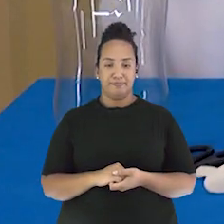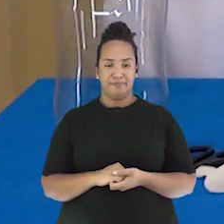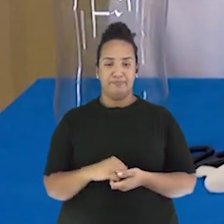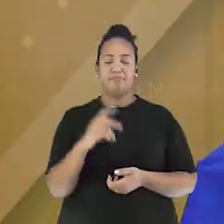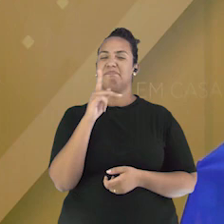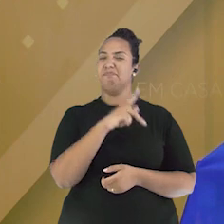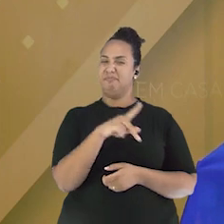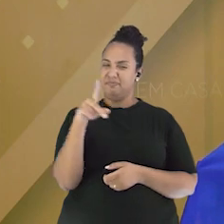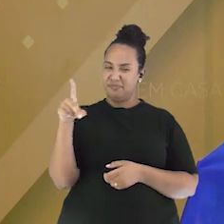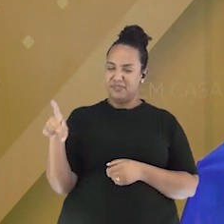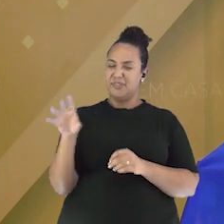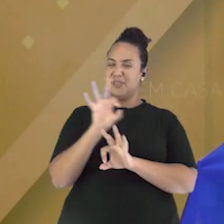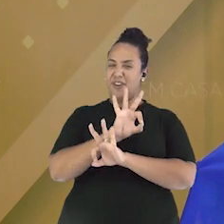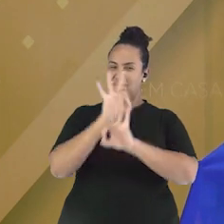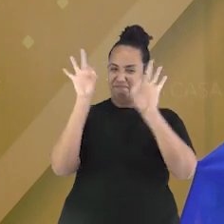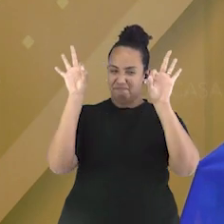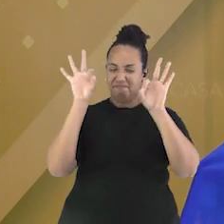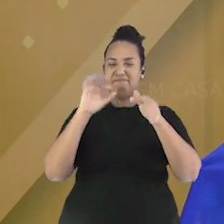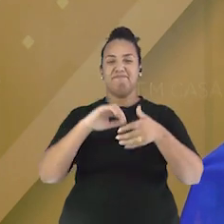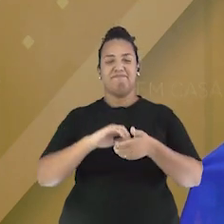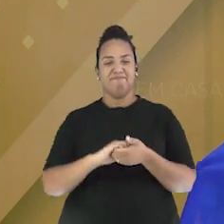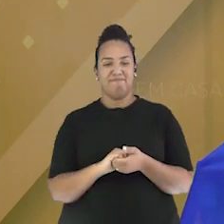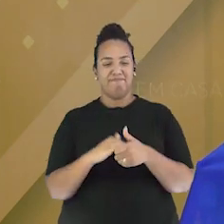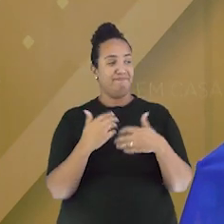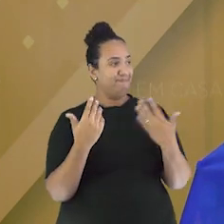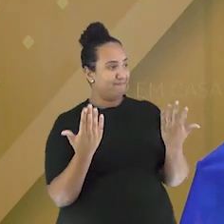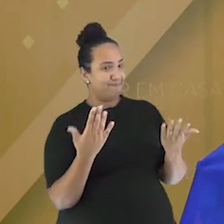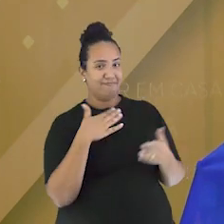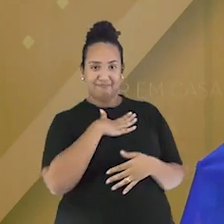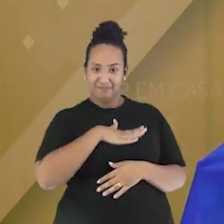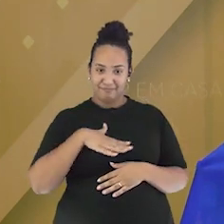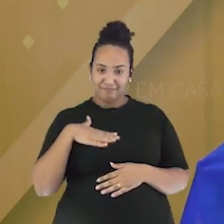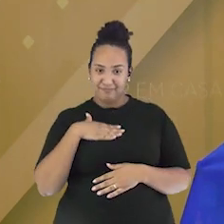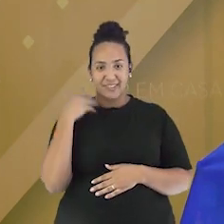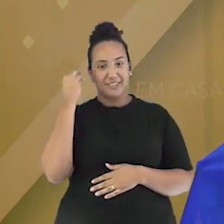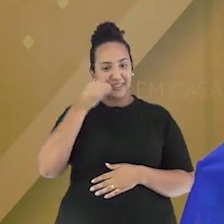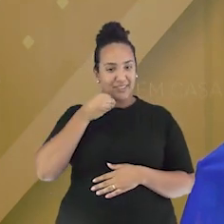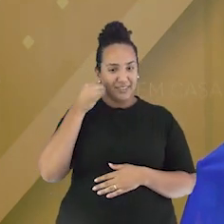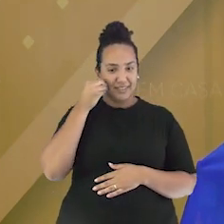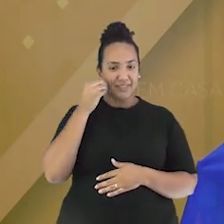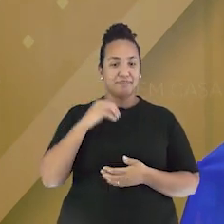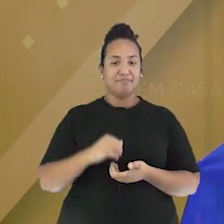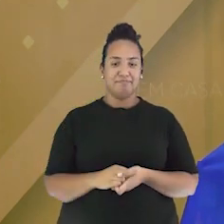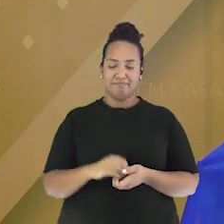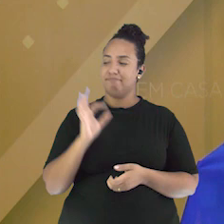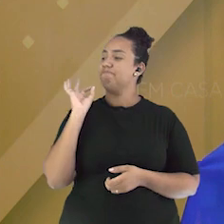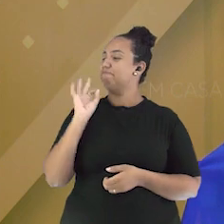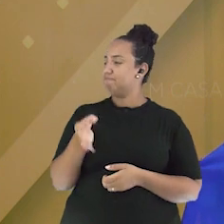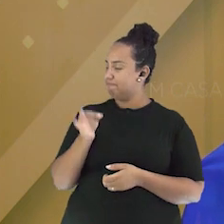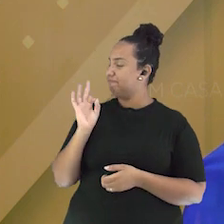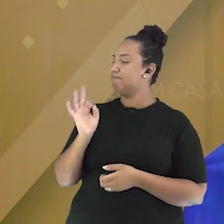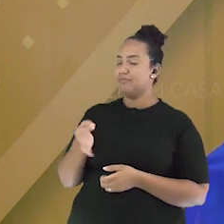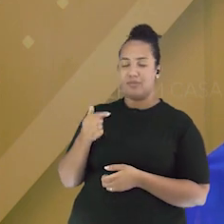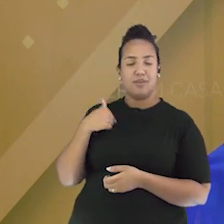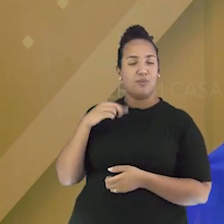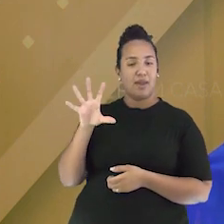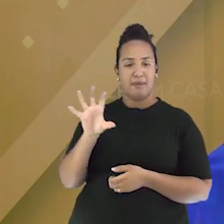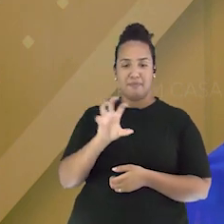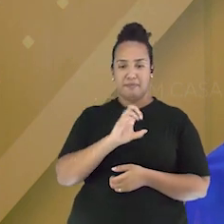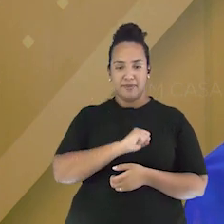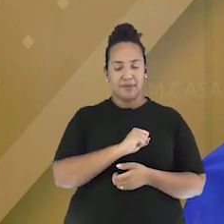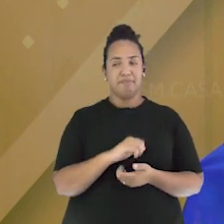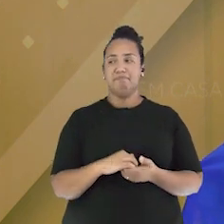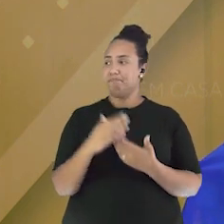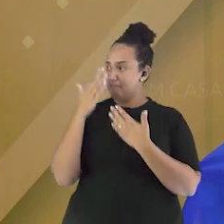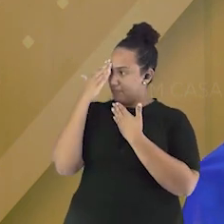Nossa, não, professor Stefano arrasa, né, galera? E aí, gostaram do experimento? Com Bem certeza bacana, eles né? curtiram. Sim, eu gostei bastante. E